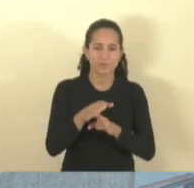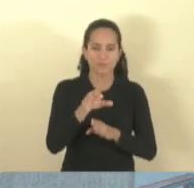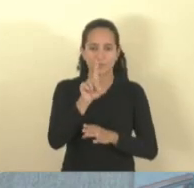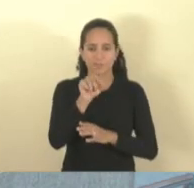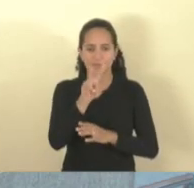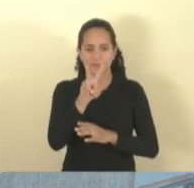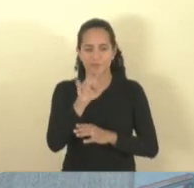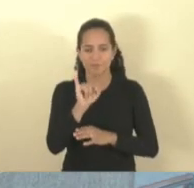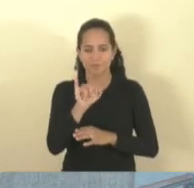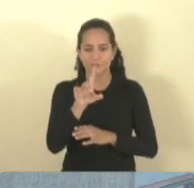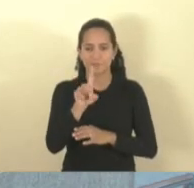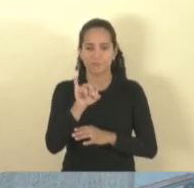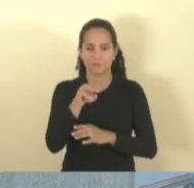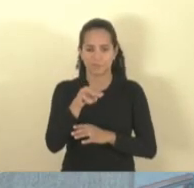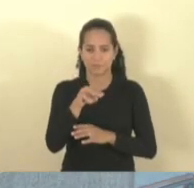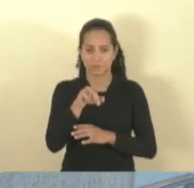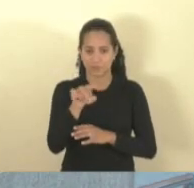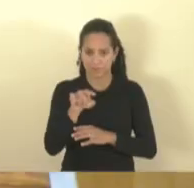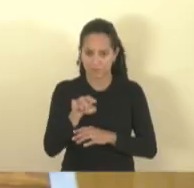da mesa.